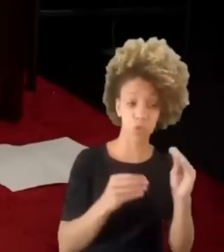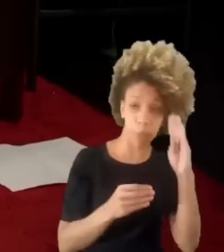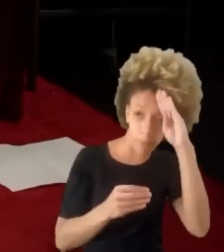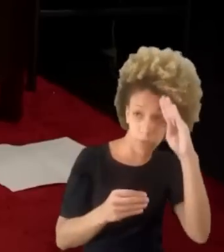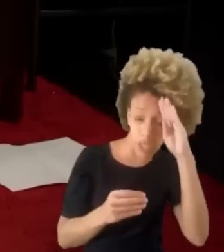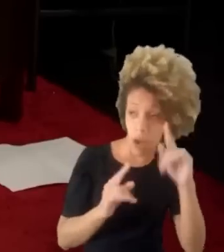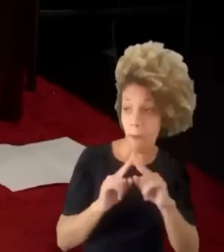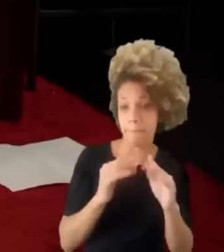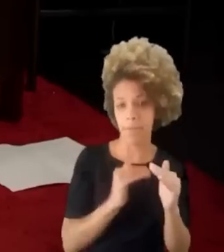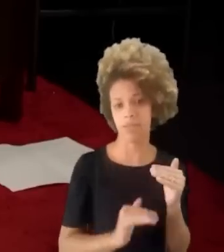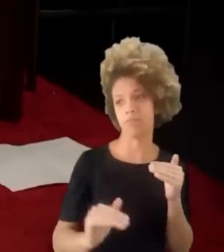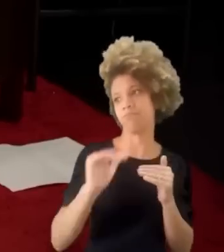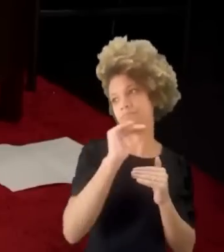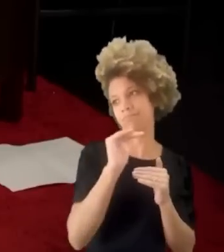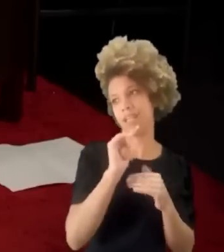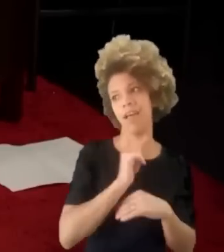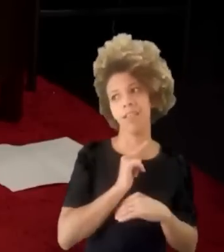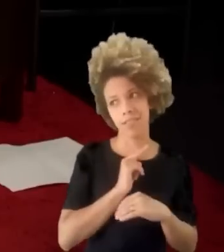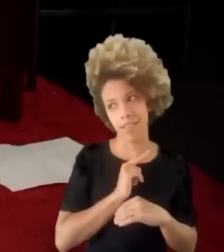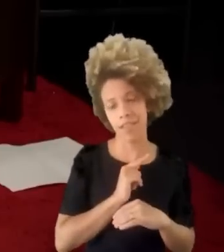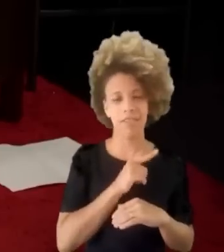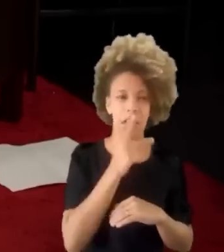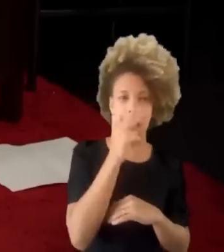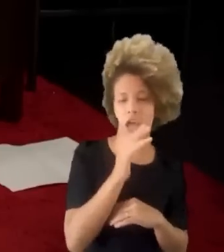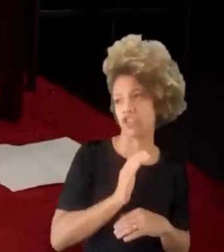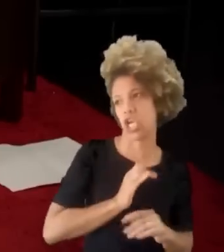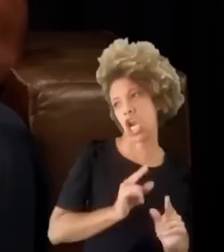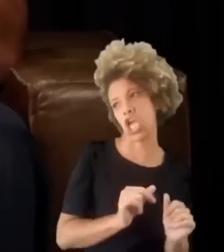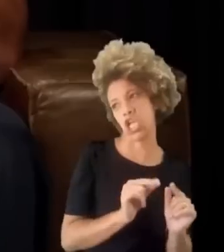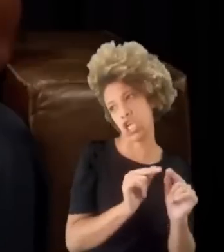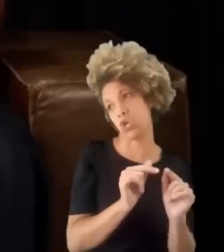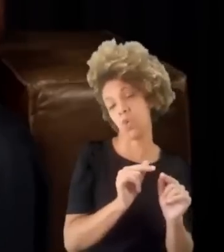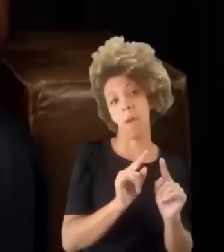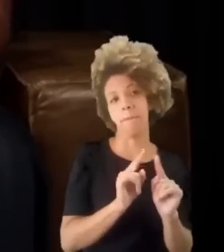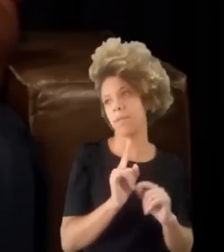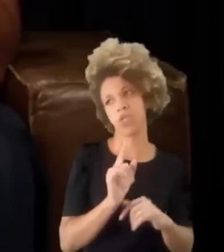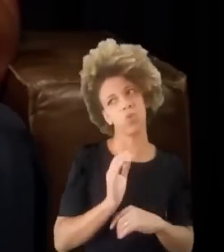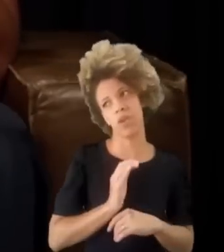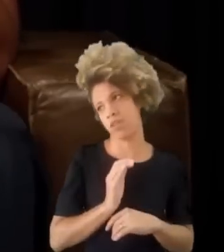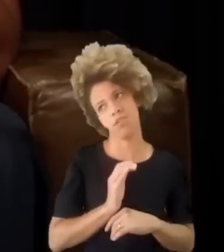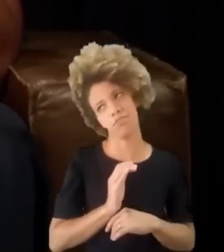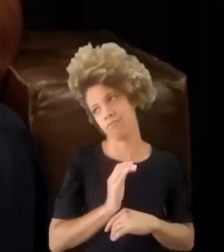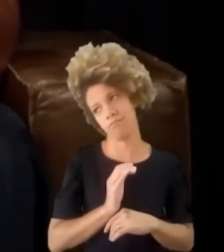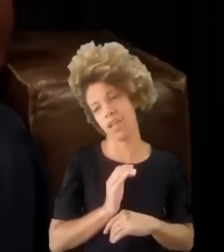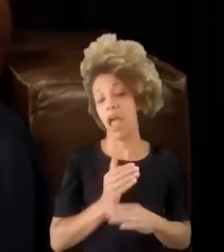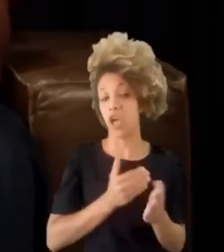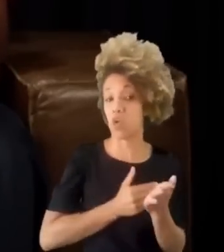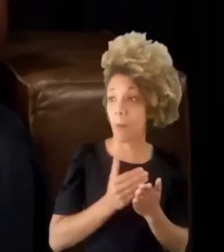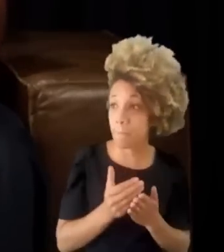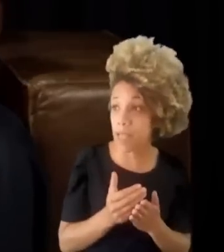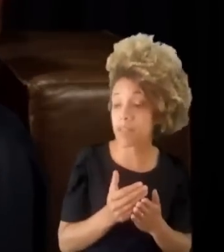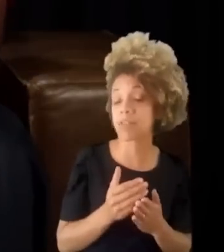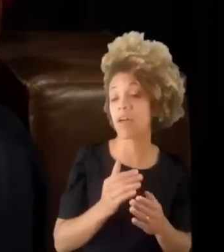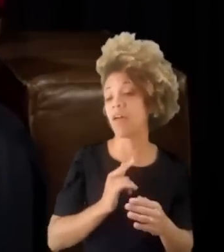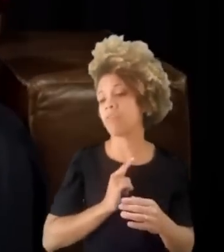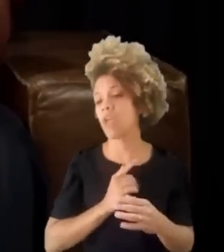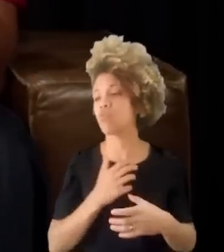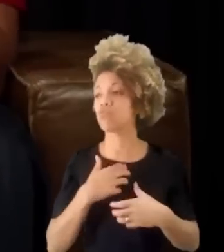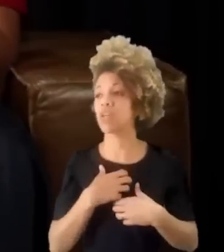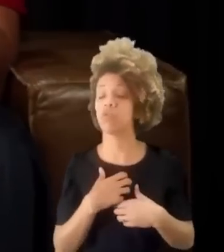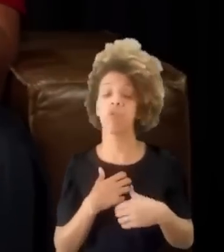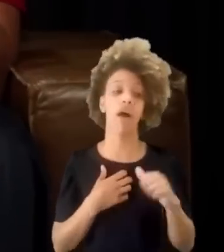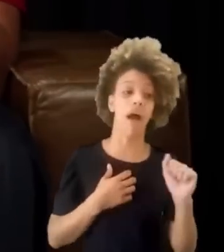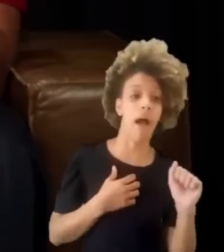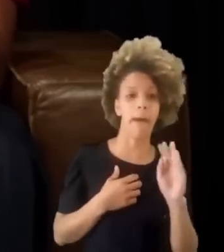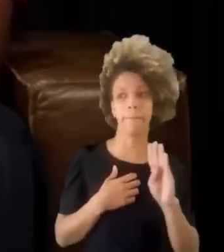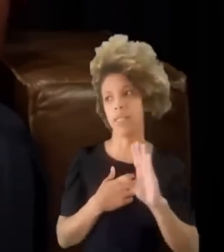da classe média para cima e você já tem você já tem aquele cara que ele acha que ele é rico ele não é rico ele acha que ele é rico ele começa a emular o jeito do